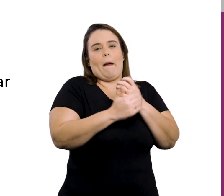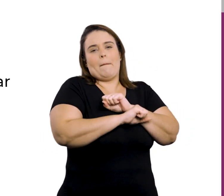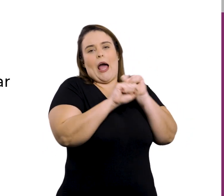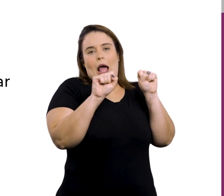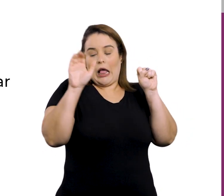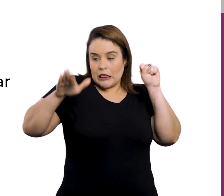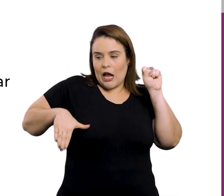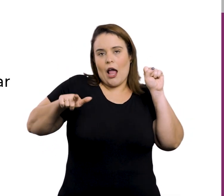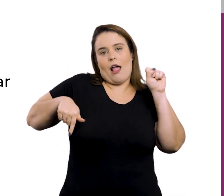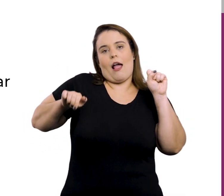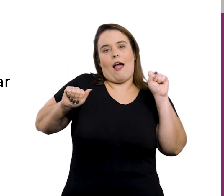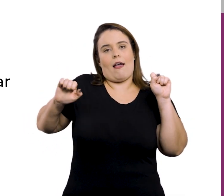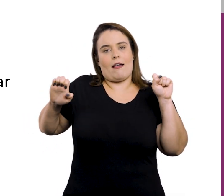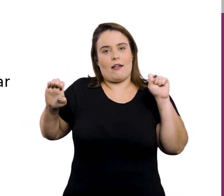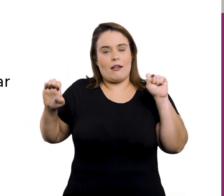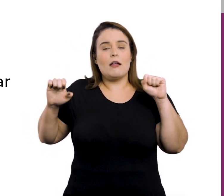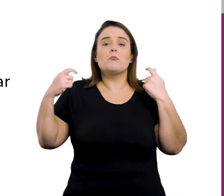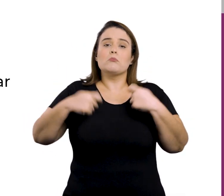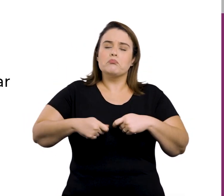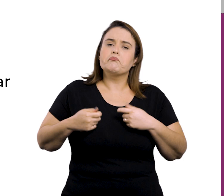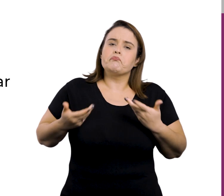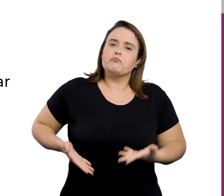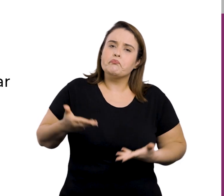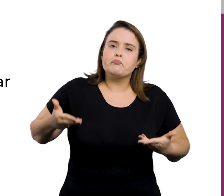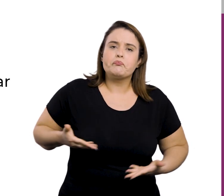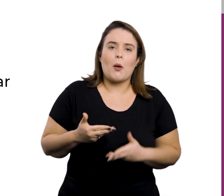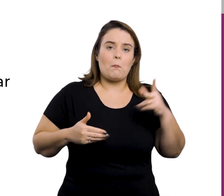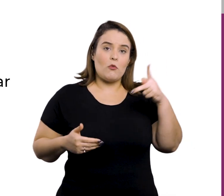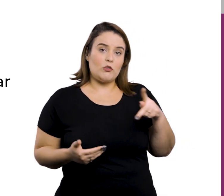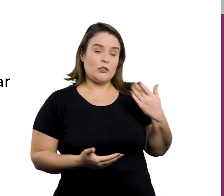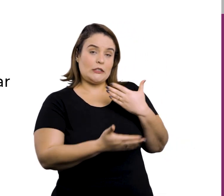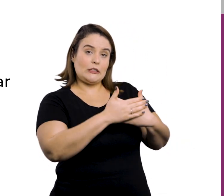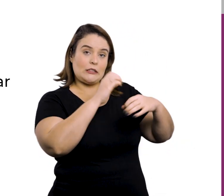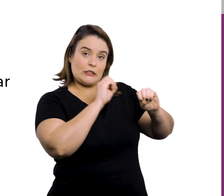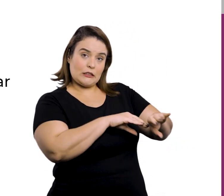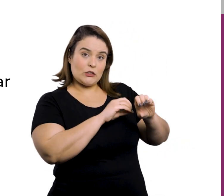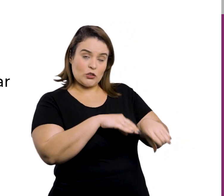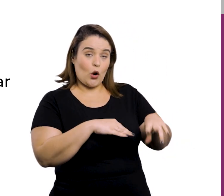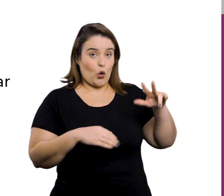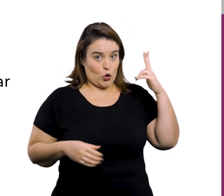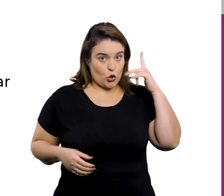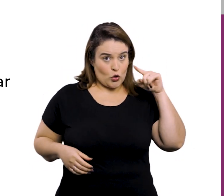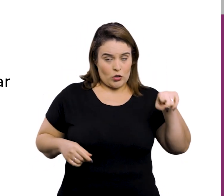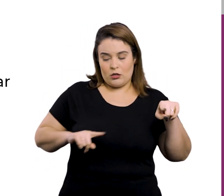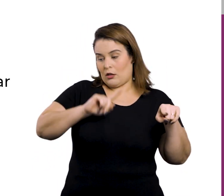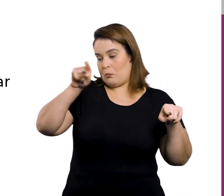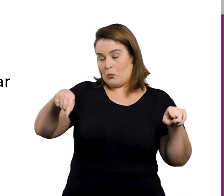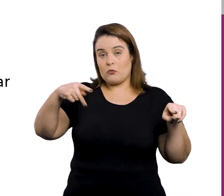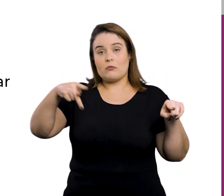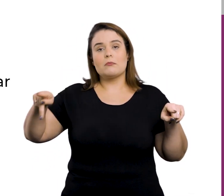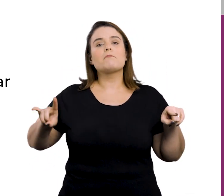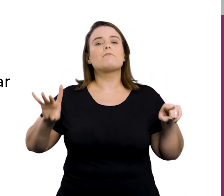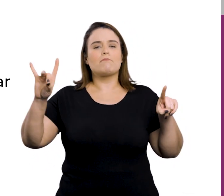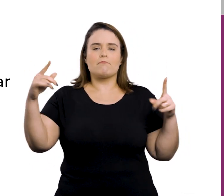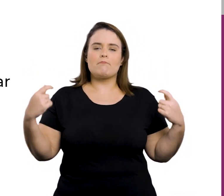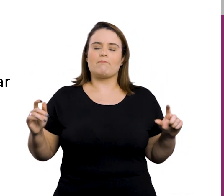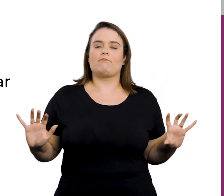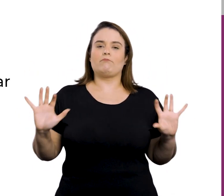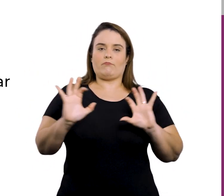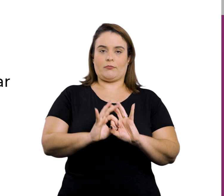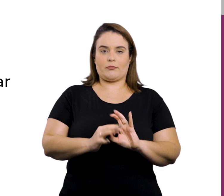que precisa ser desenvolvido em constante interação entre o professor da sala de aula regular e o professor